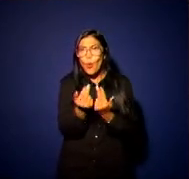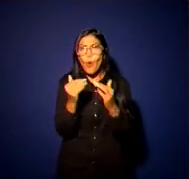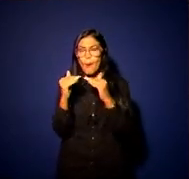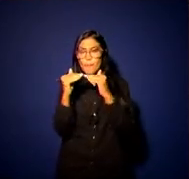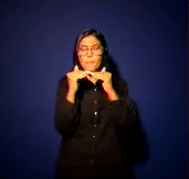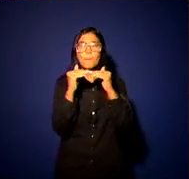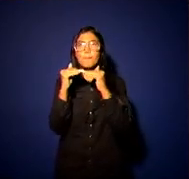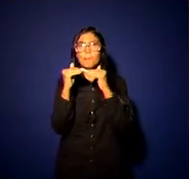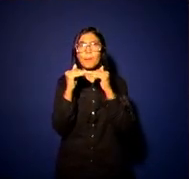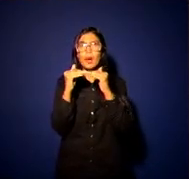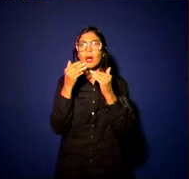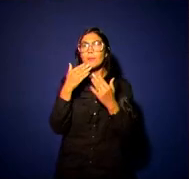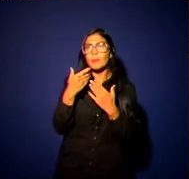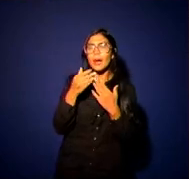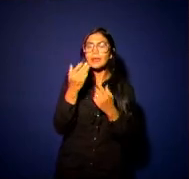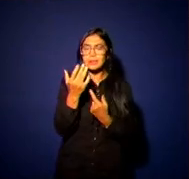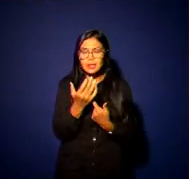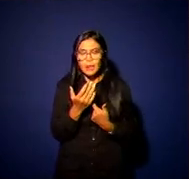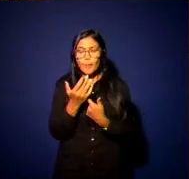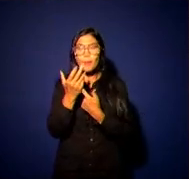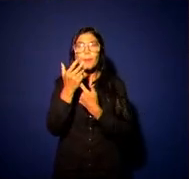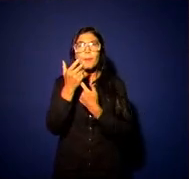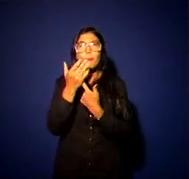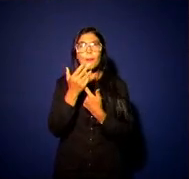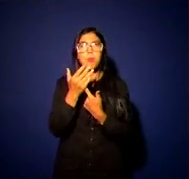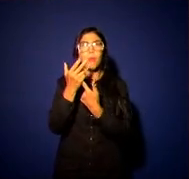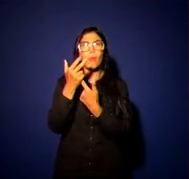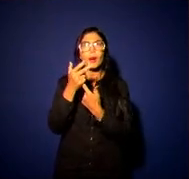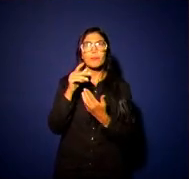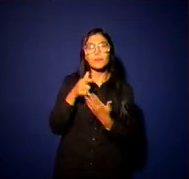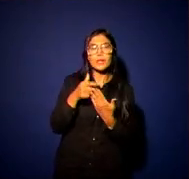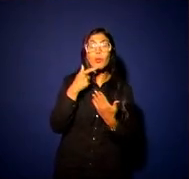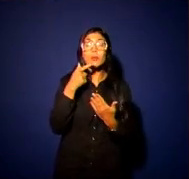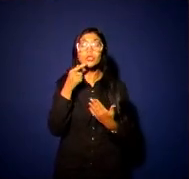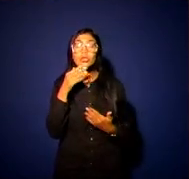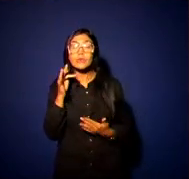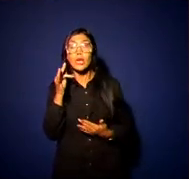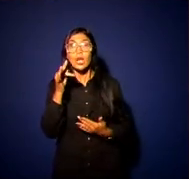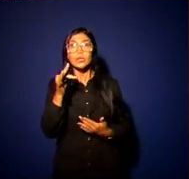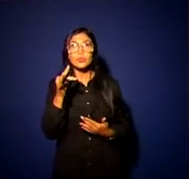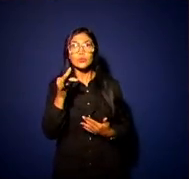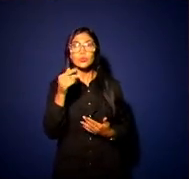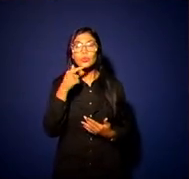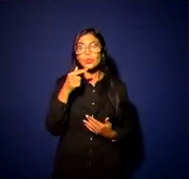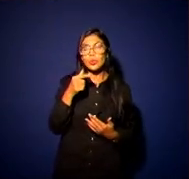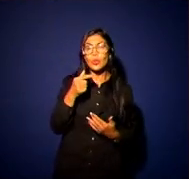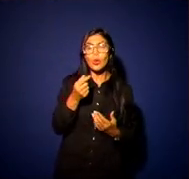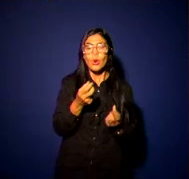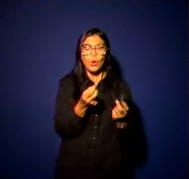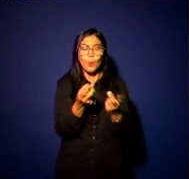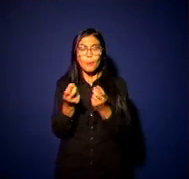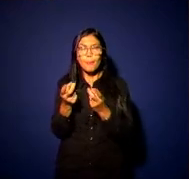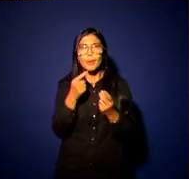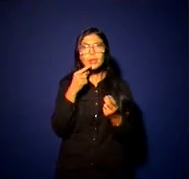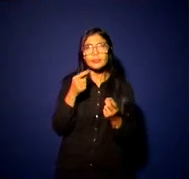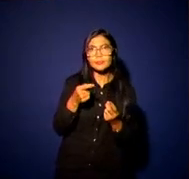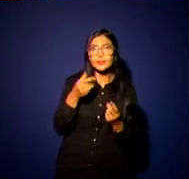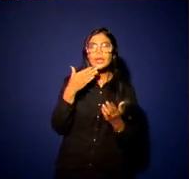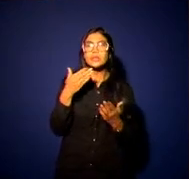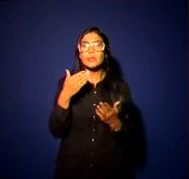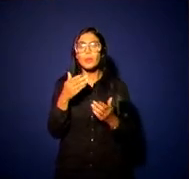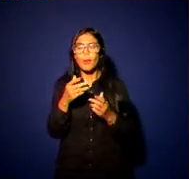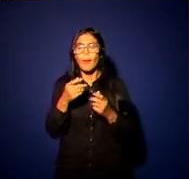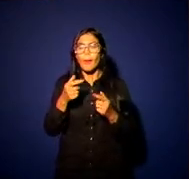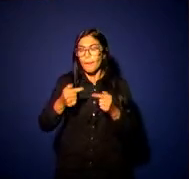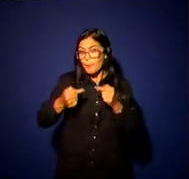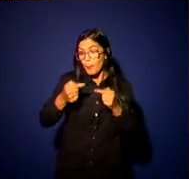se utiliza mais tecnológico então só para a gente tem perspectiva o mercado de capitais Hoje ele passa por um desafio regulatório muito grande